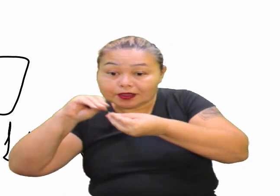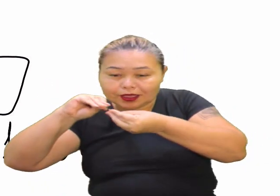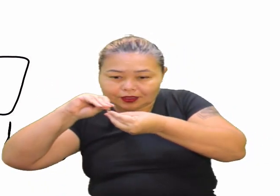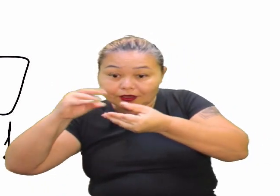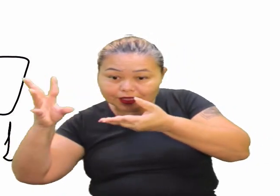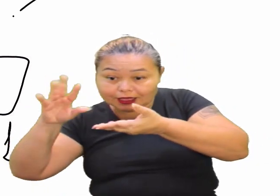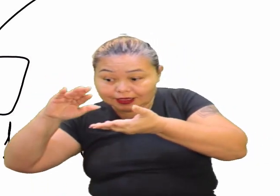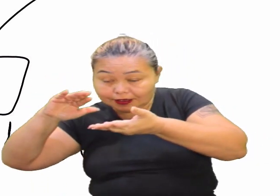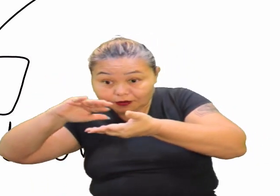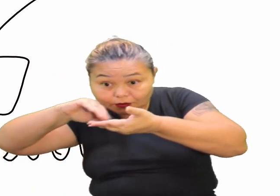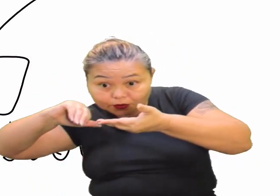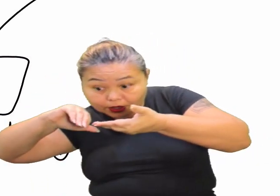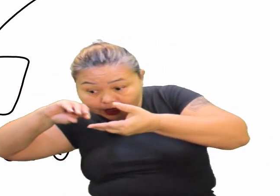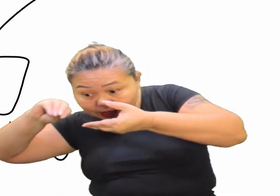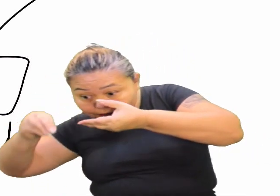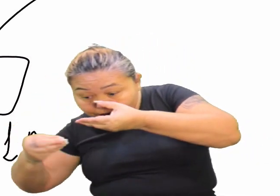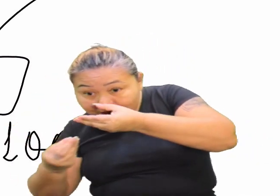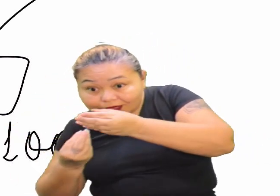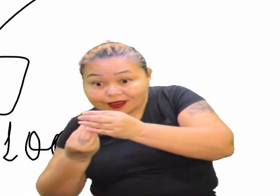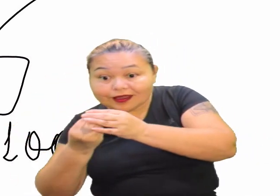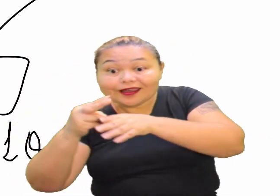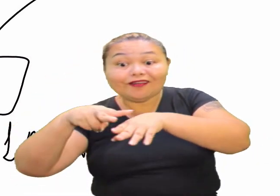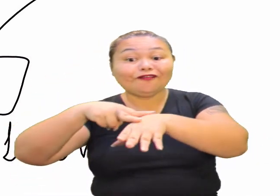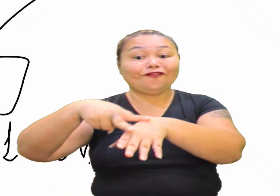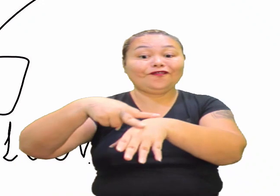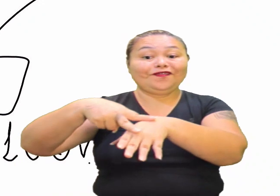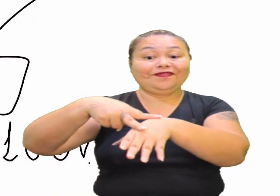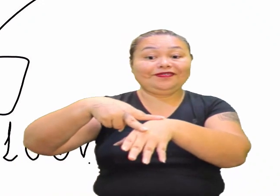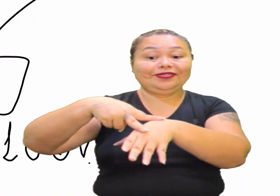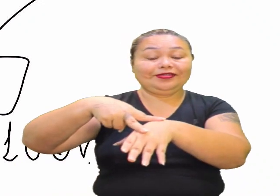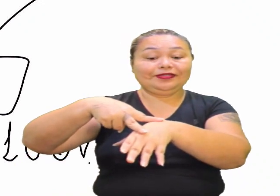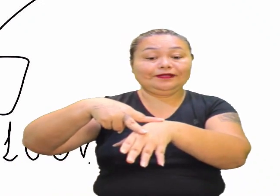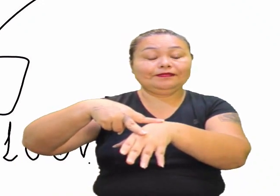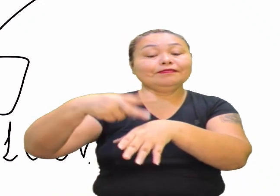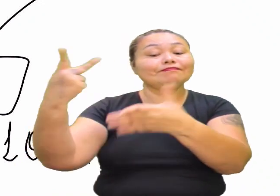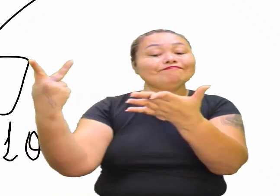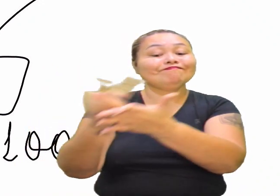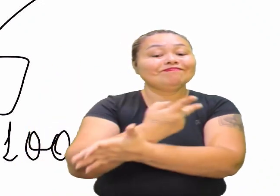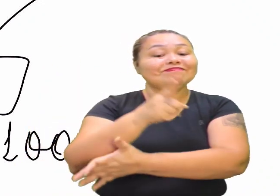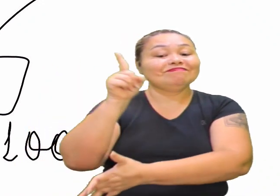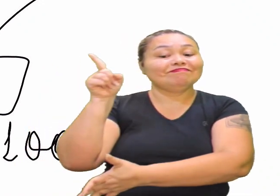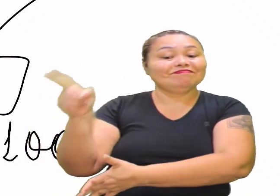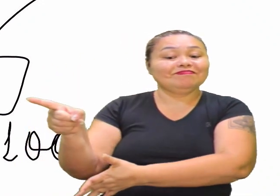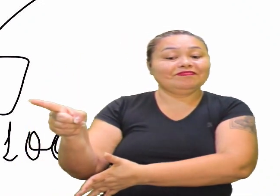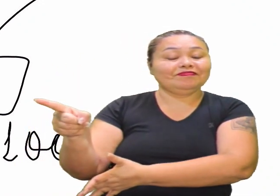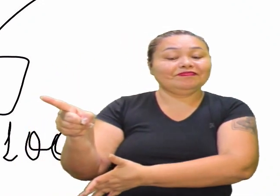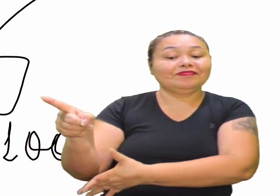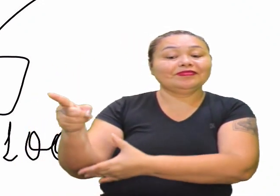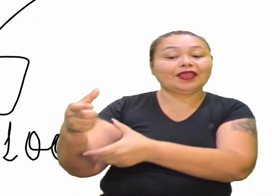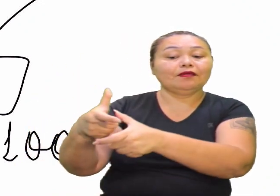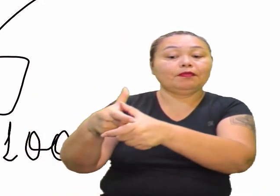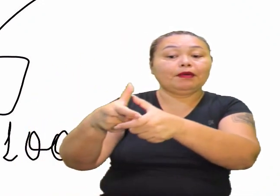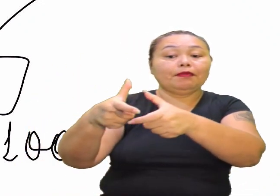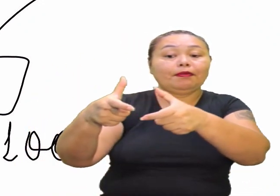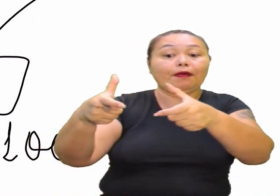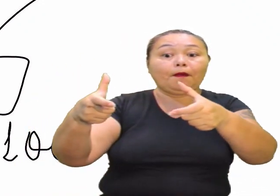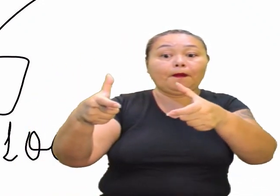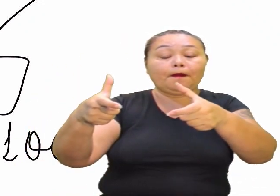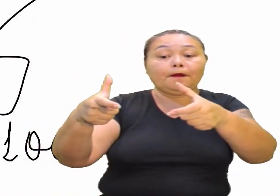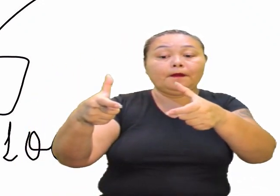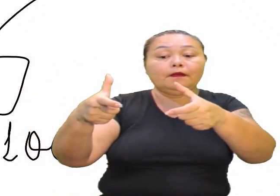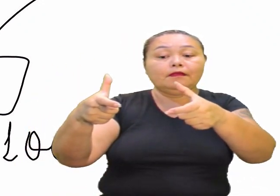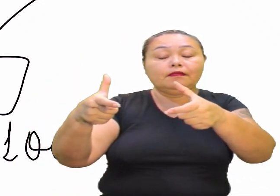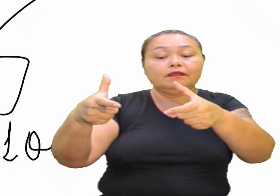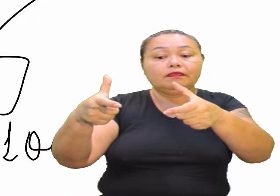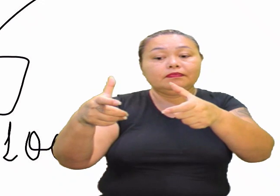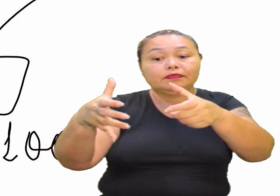primeira ressurge na segunda. Toda vez que isso acontece, isso é dominância. E